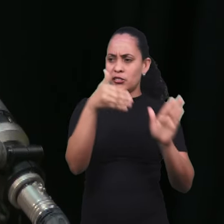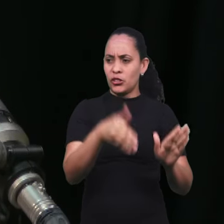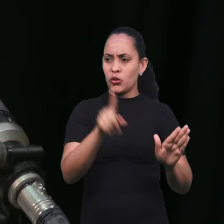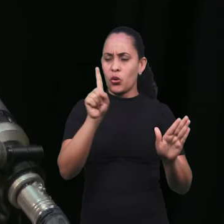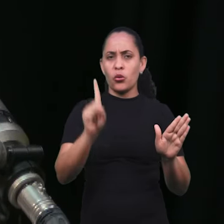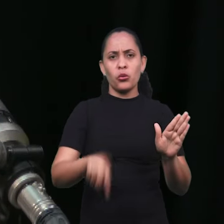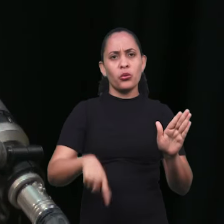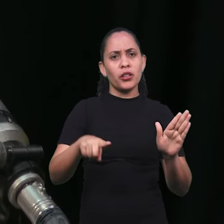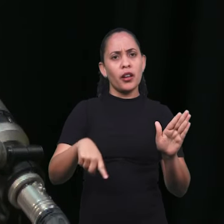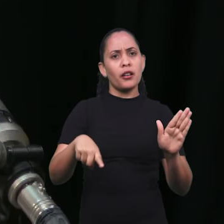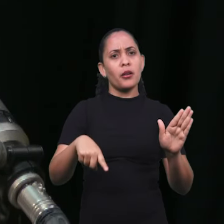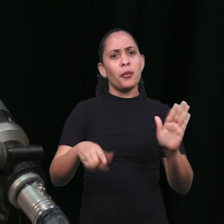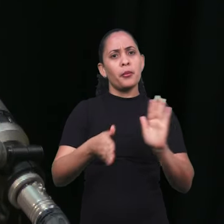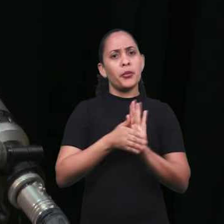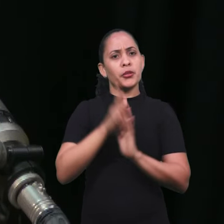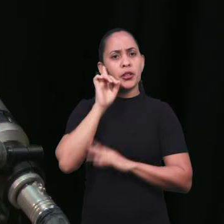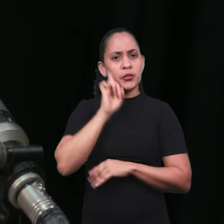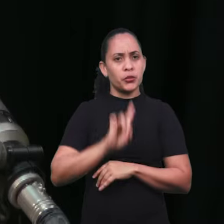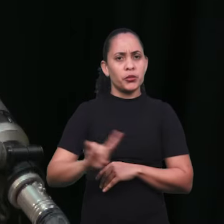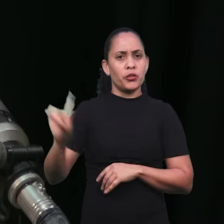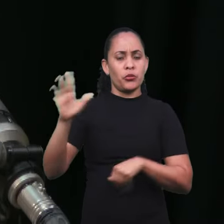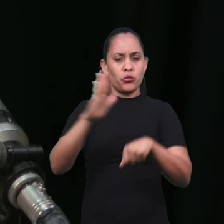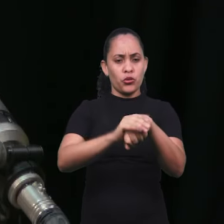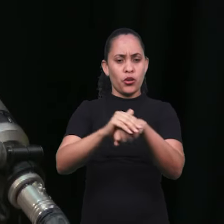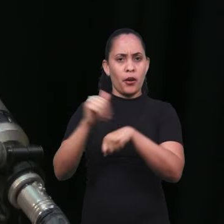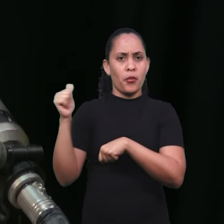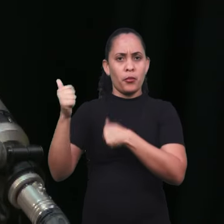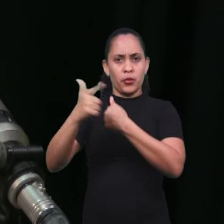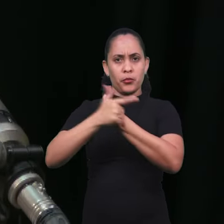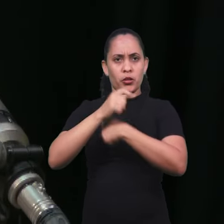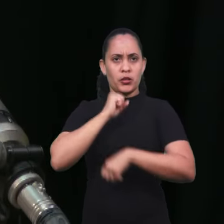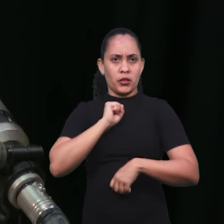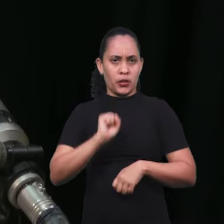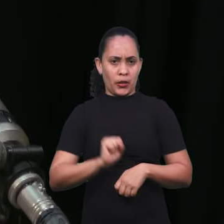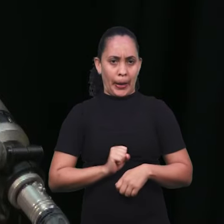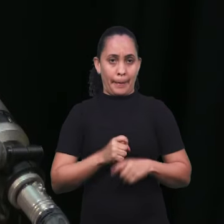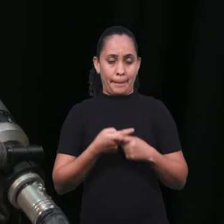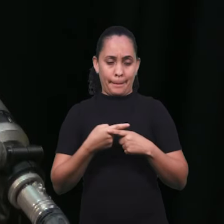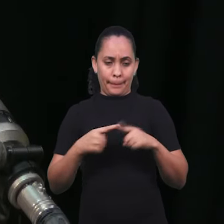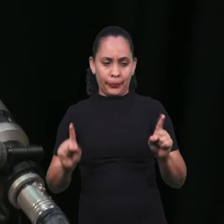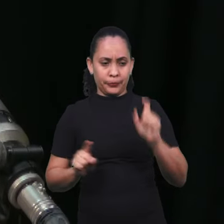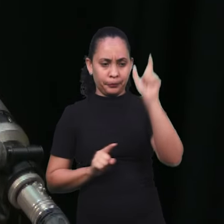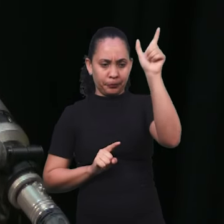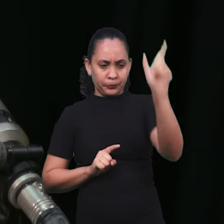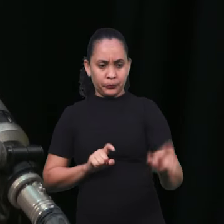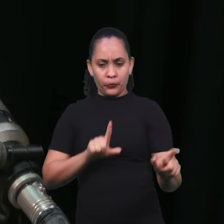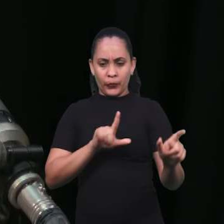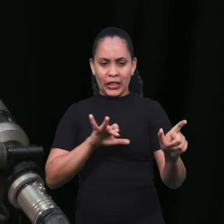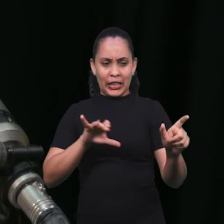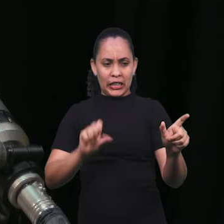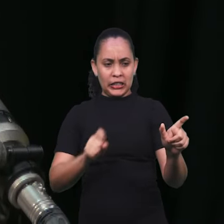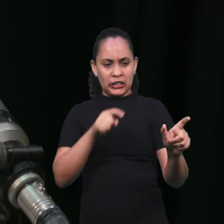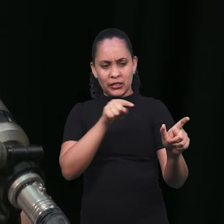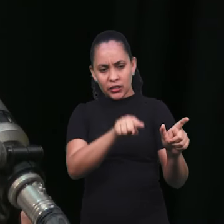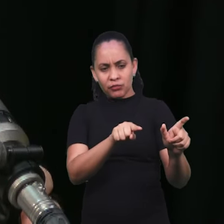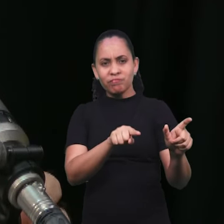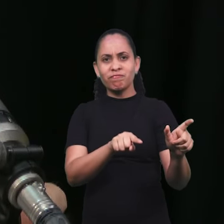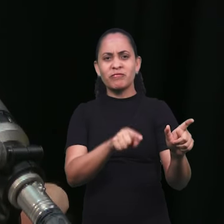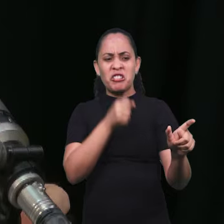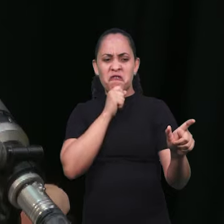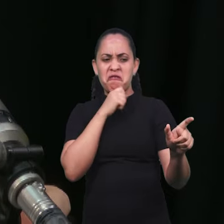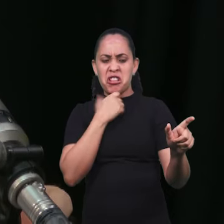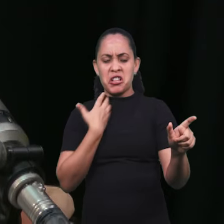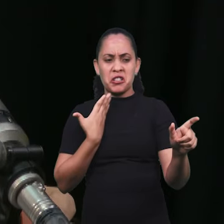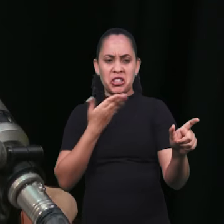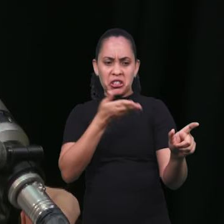se desviou daquilo que era o sacerdócio que o Senhor havia, para o qual o Senhor havia chamado. Mas nós vemos em Eli um